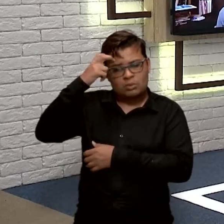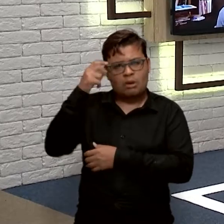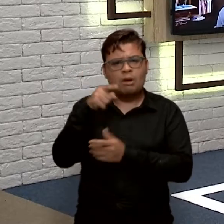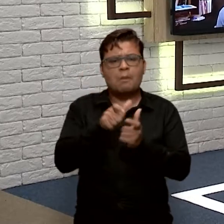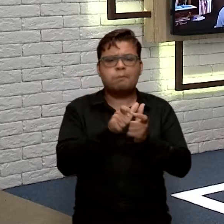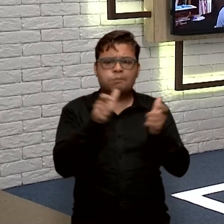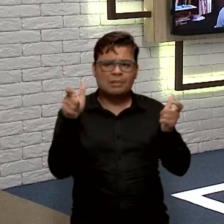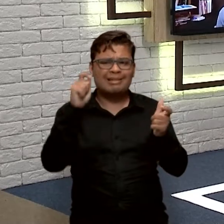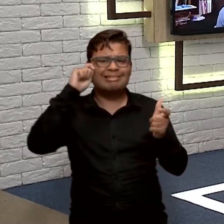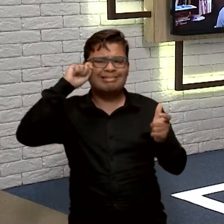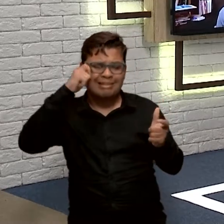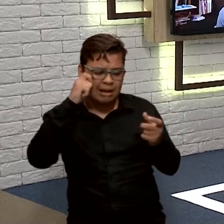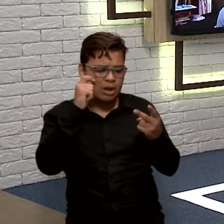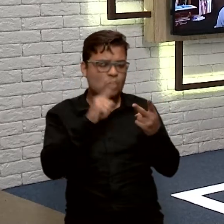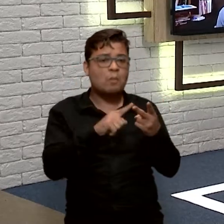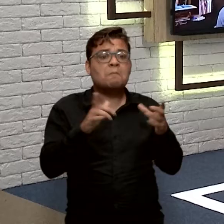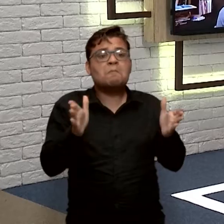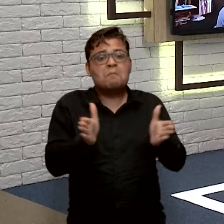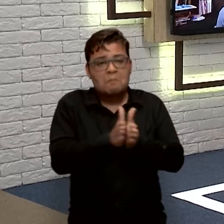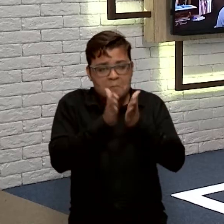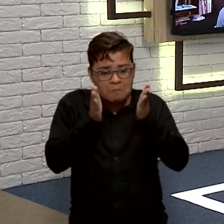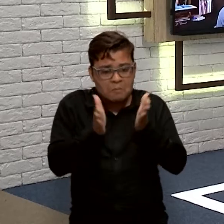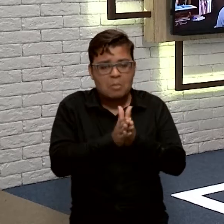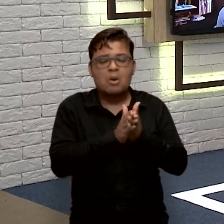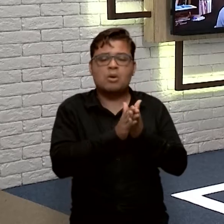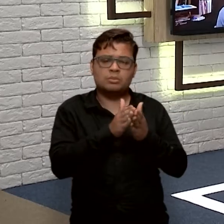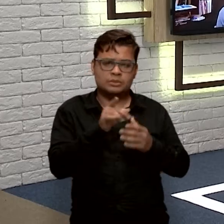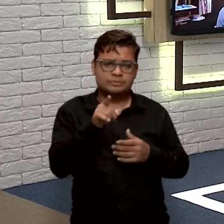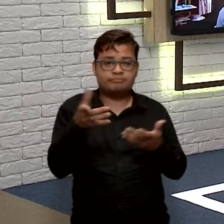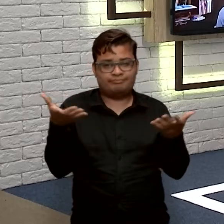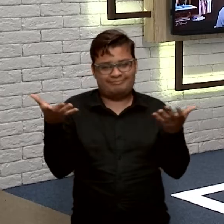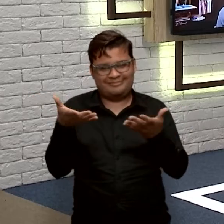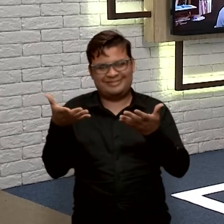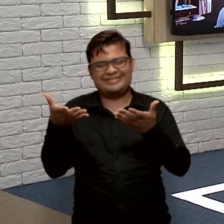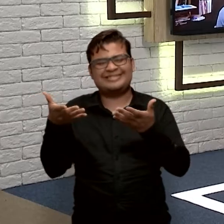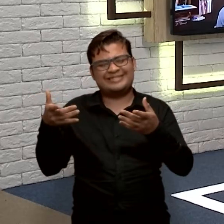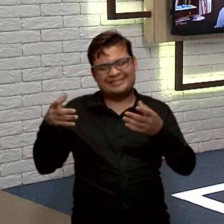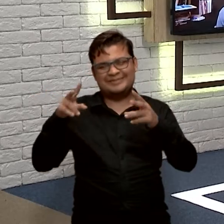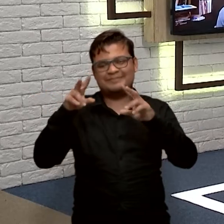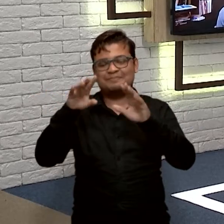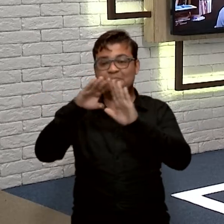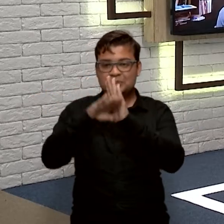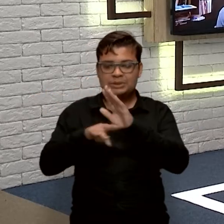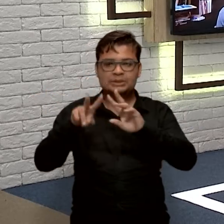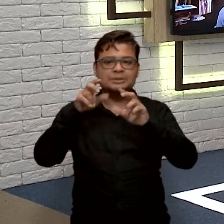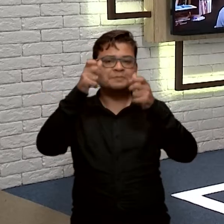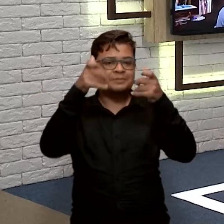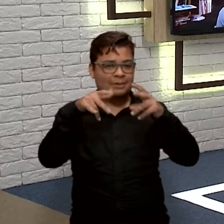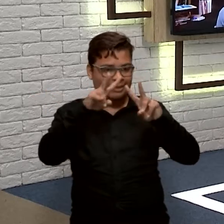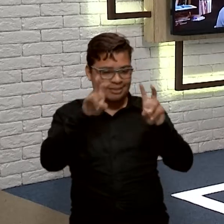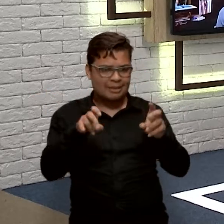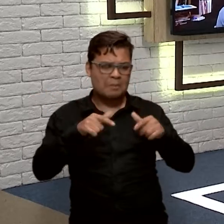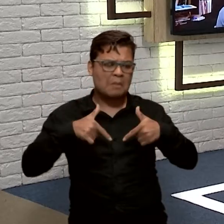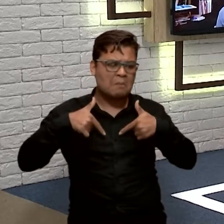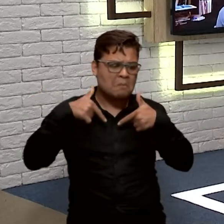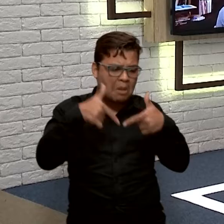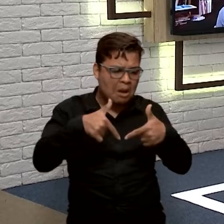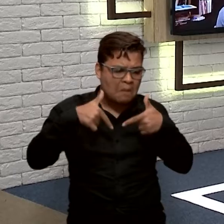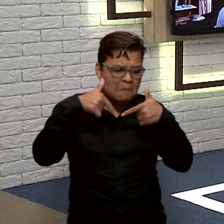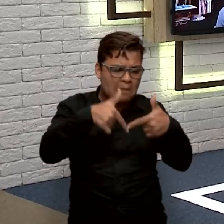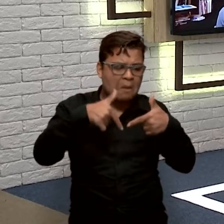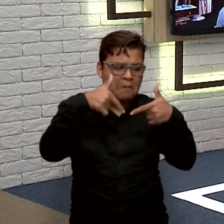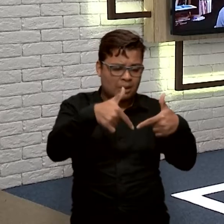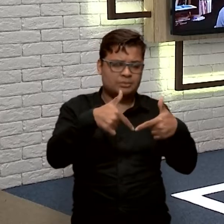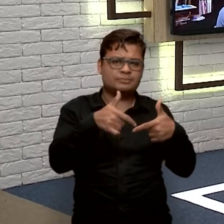e pobre. E aí entra a ideia que a gente está falando aqui hoje no programa de resistência. Queria te ouvir um pouco sobre isso, como é que é essa resistência aqui em